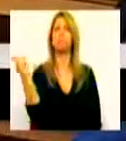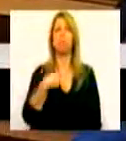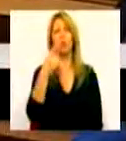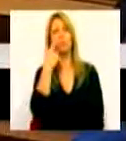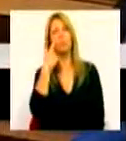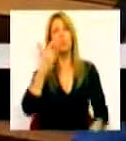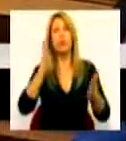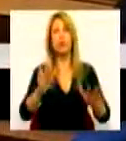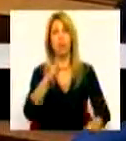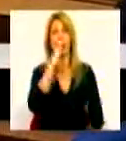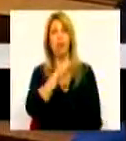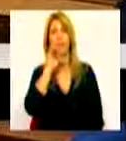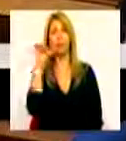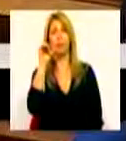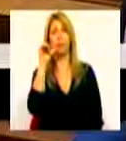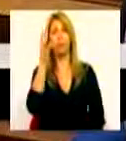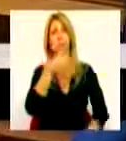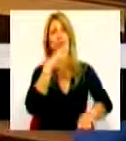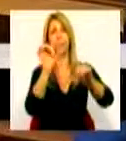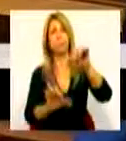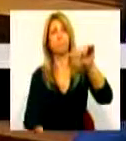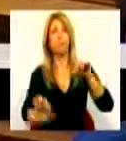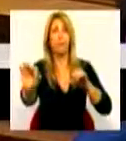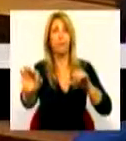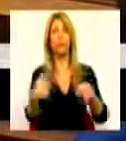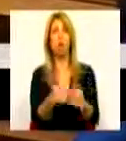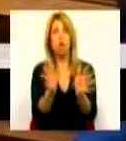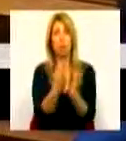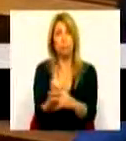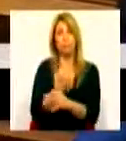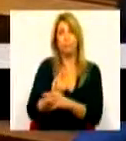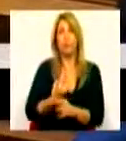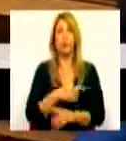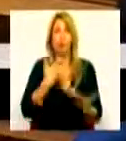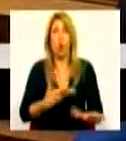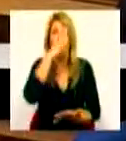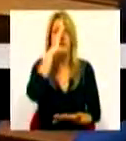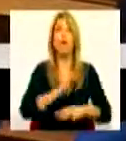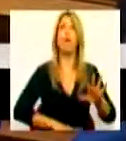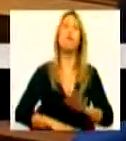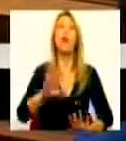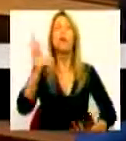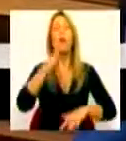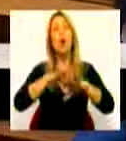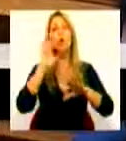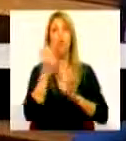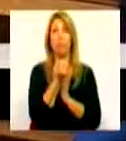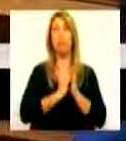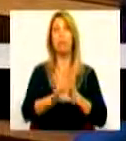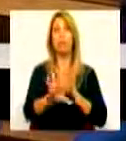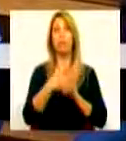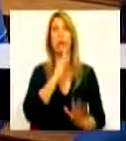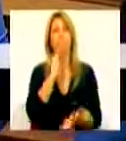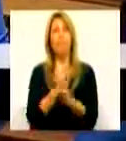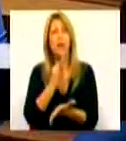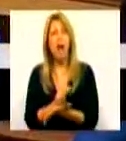a sua habitual narrativa de que todas estas medidas levadas a cabo pelo atual Governo, nomeadamente no que se refere à reposição dos